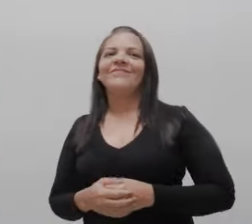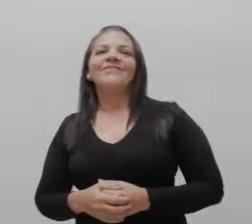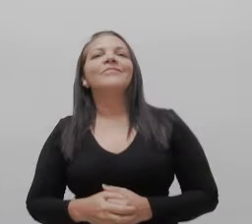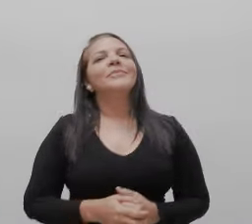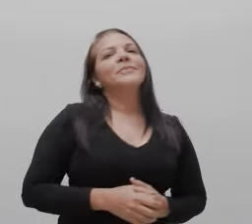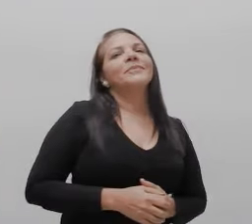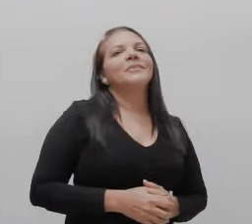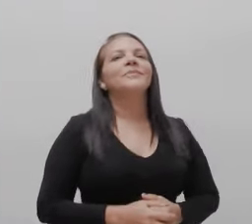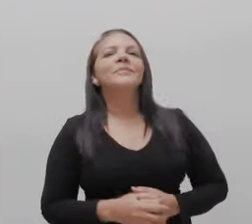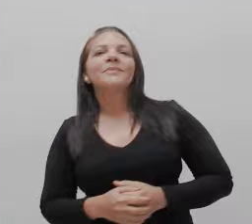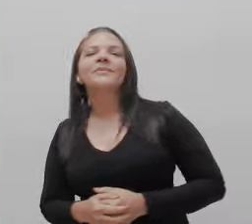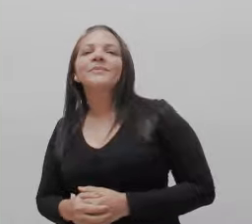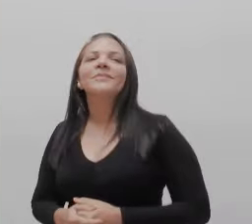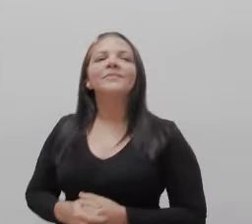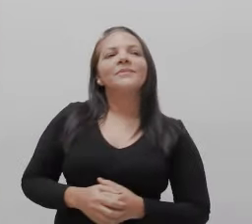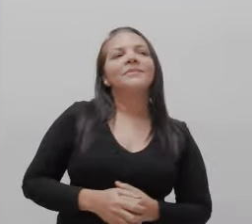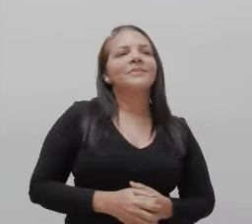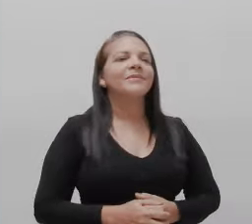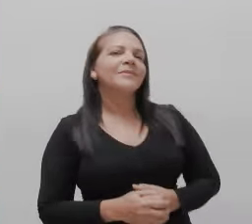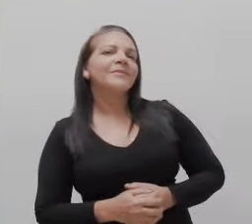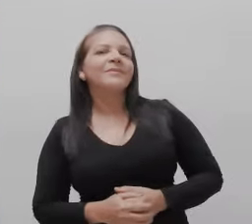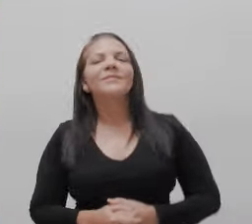joga no chão.